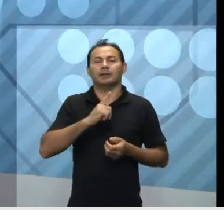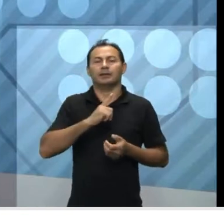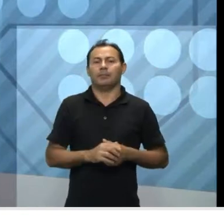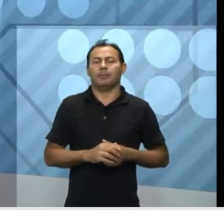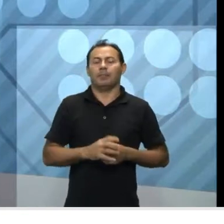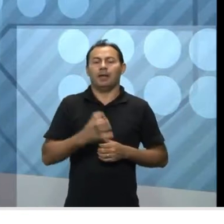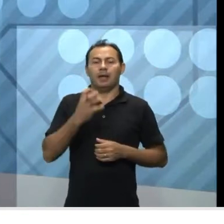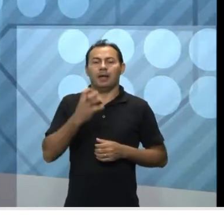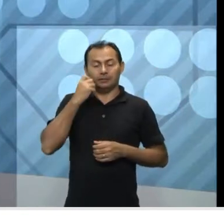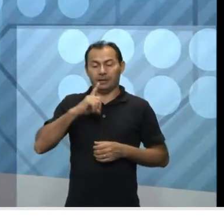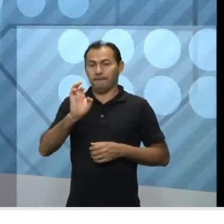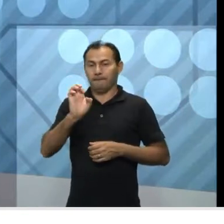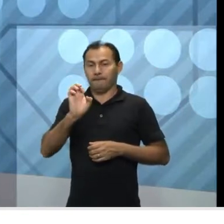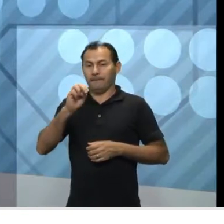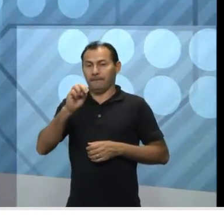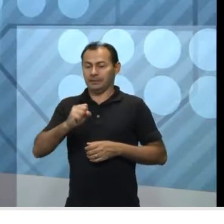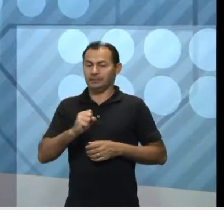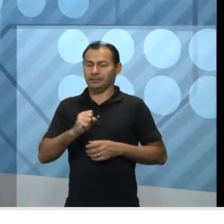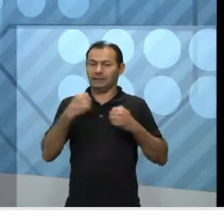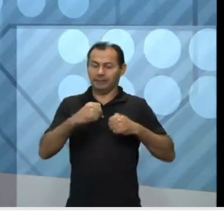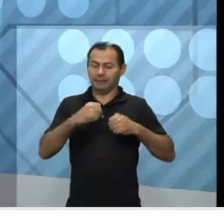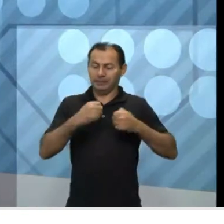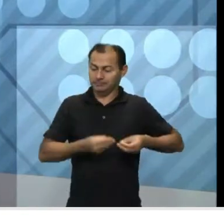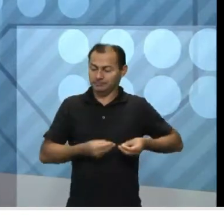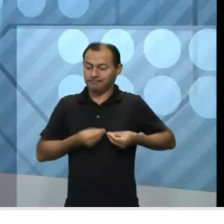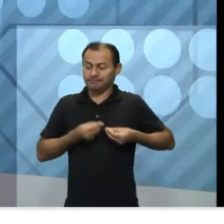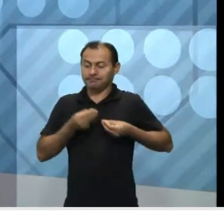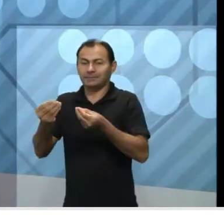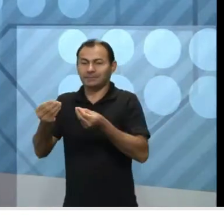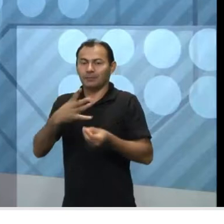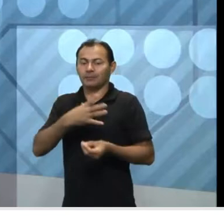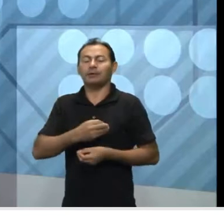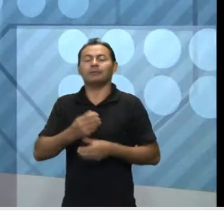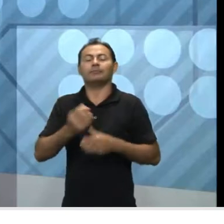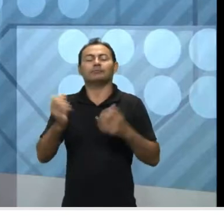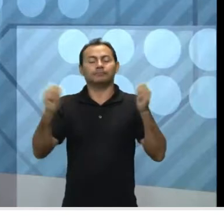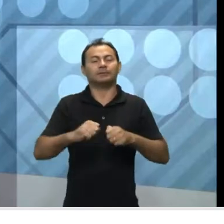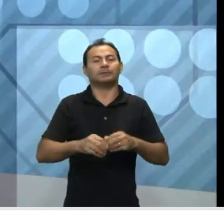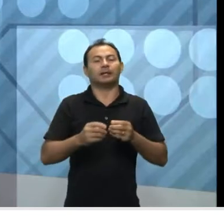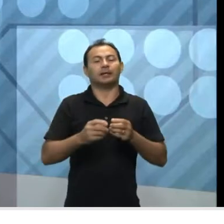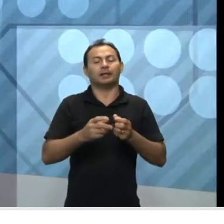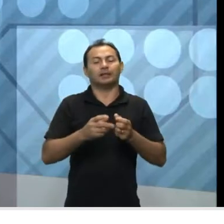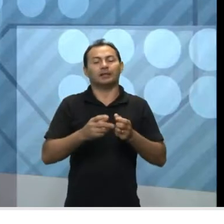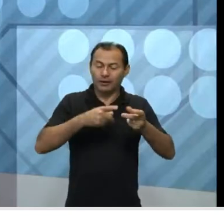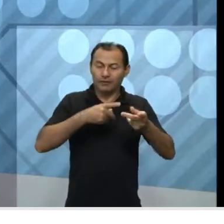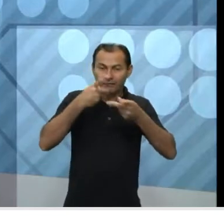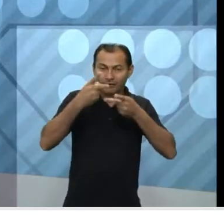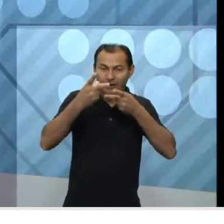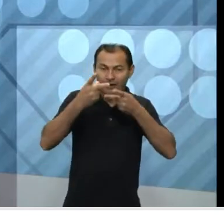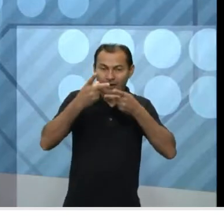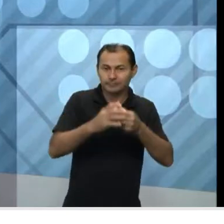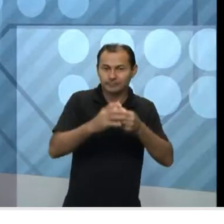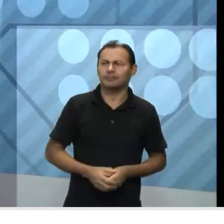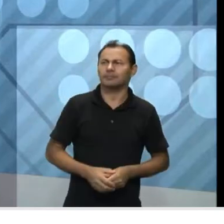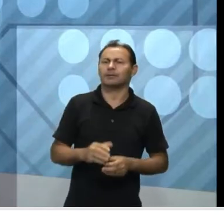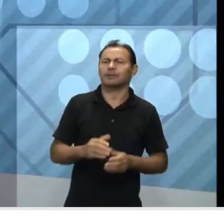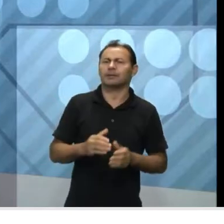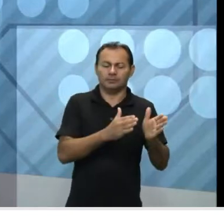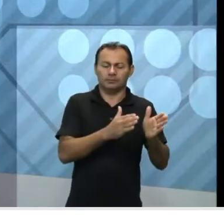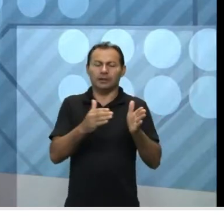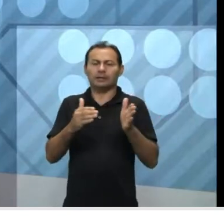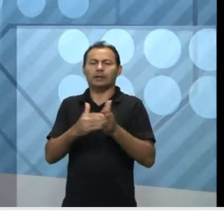a herdar, eles precisariam então ter condição de fala. Então, até a Idade Média, a gente vai ver que é uma